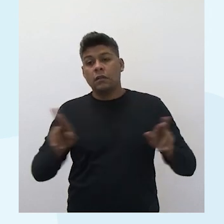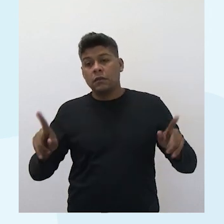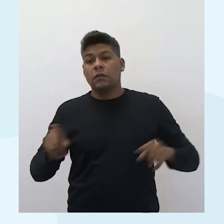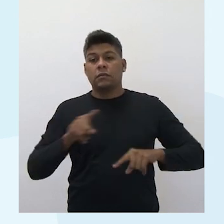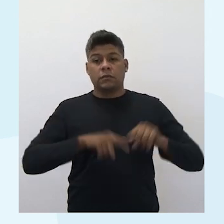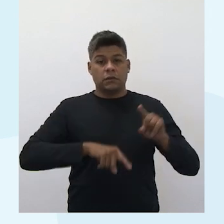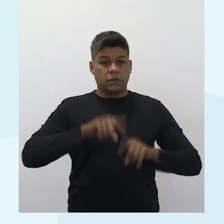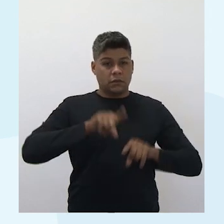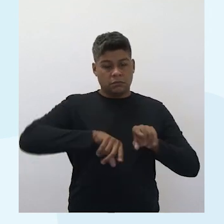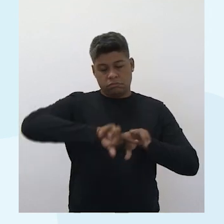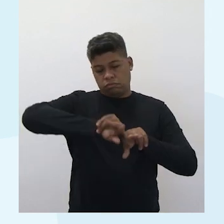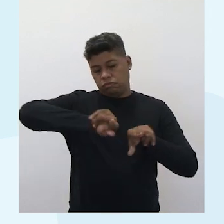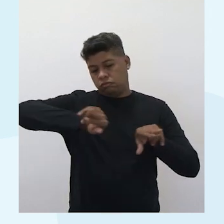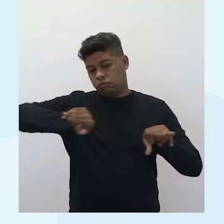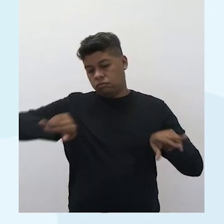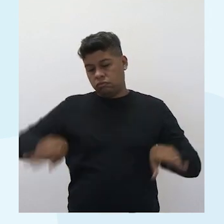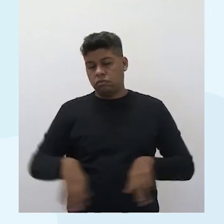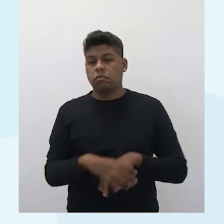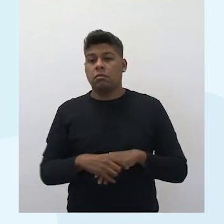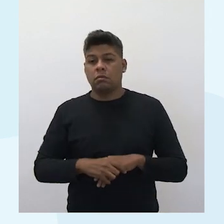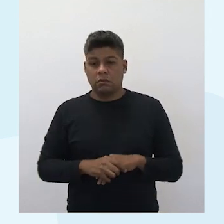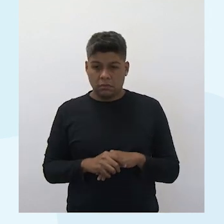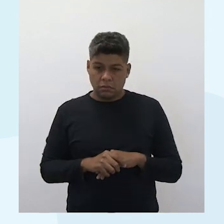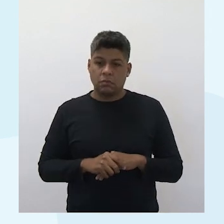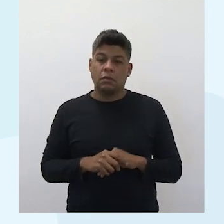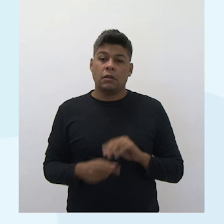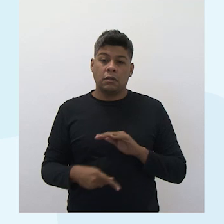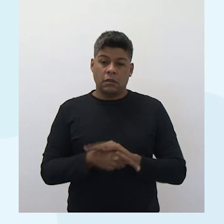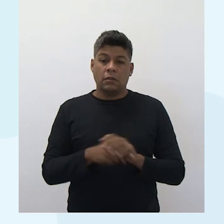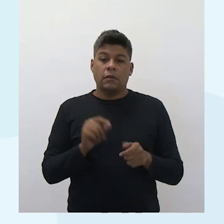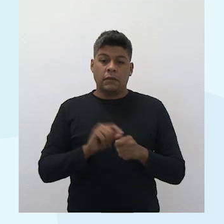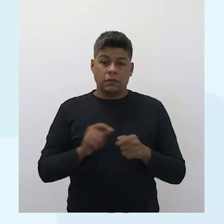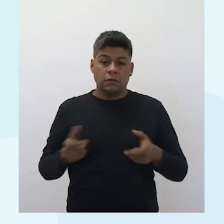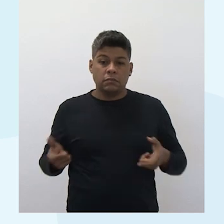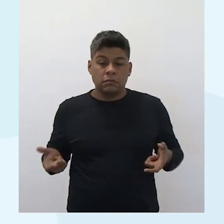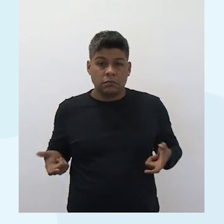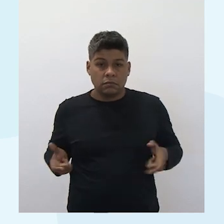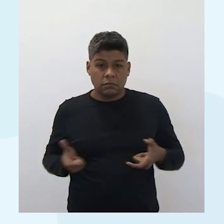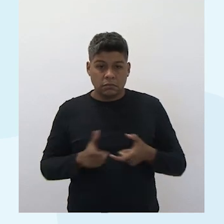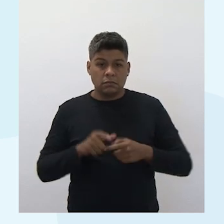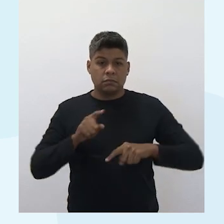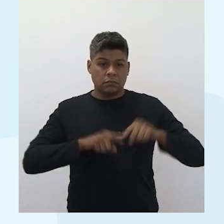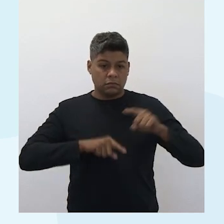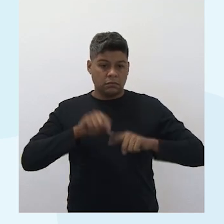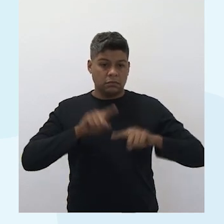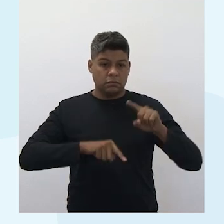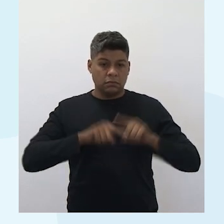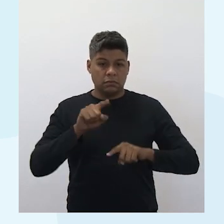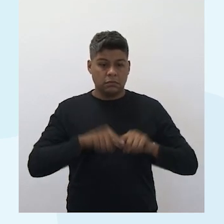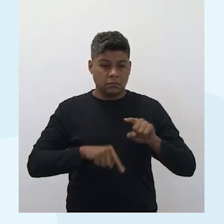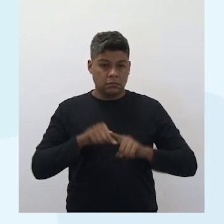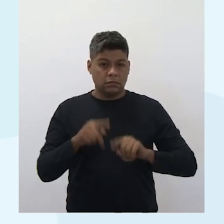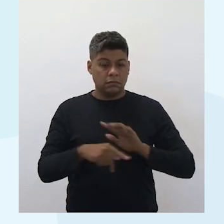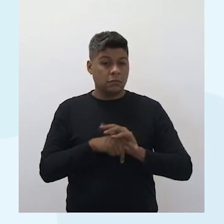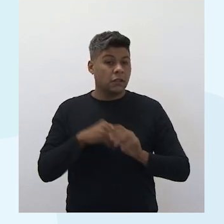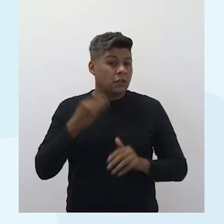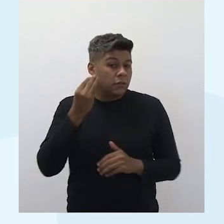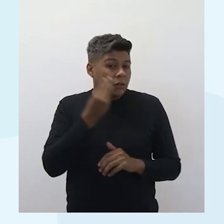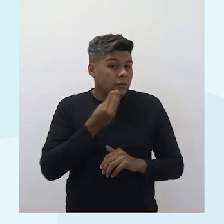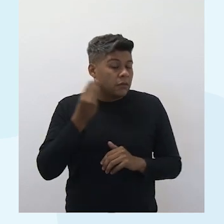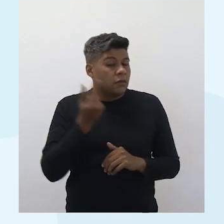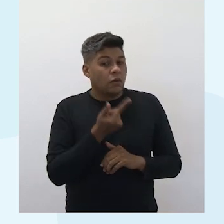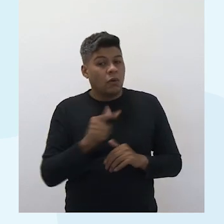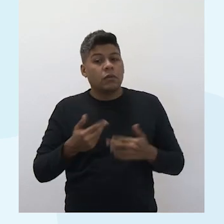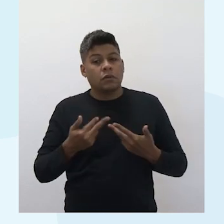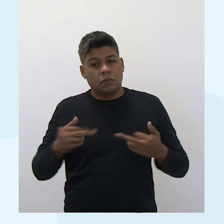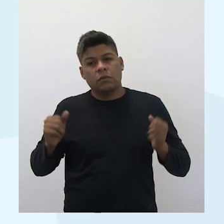e rejeitos, o que é recomendável para fazer minimizar a produção de material residual nos experimentos, entre outras